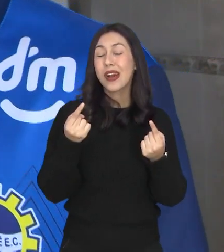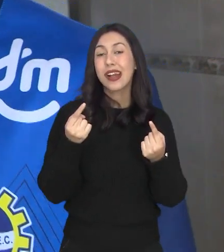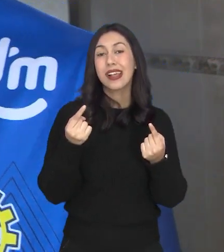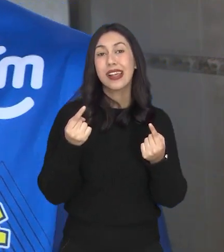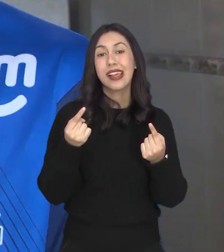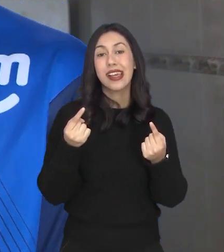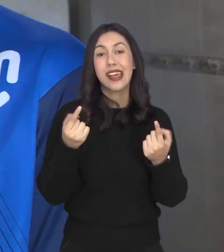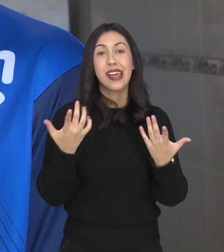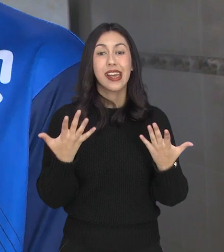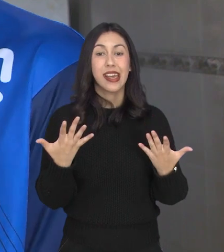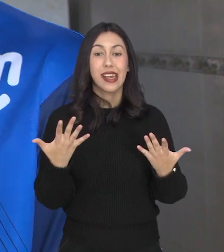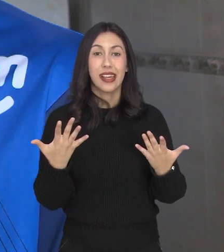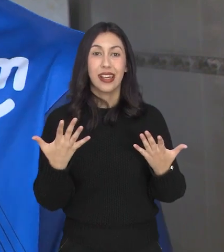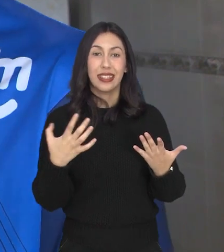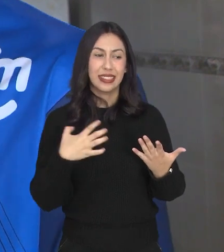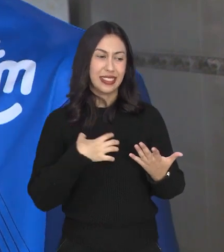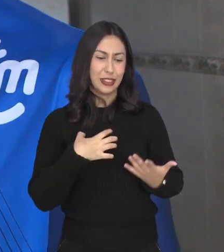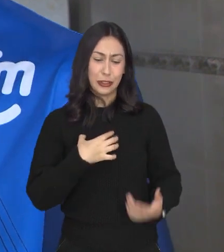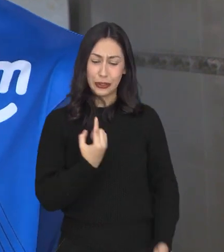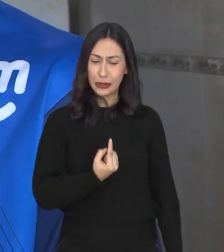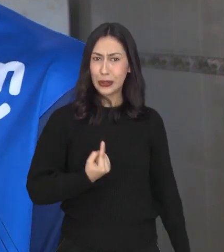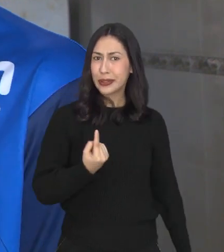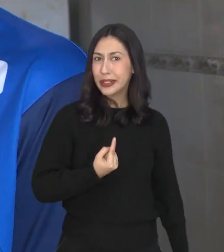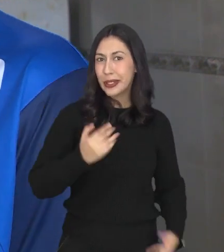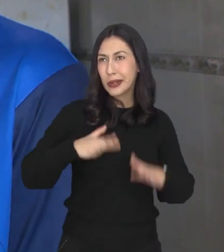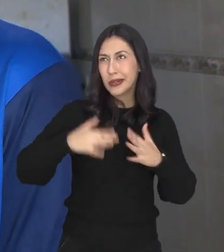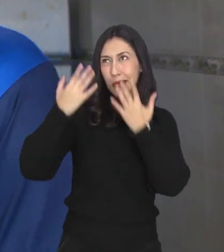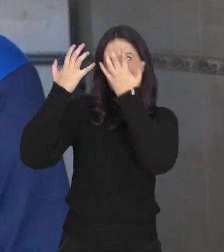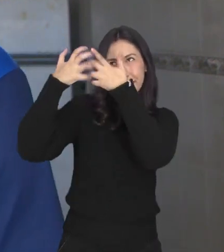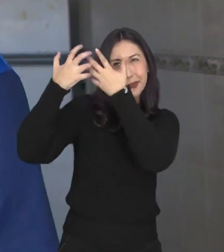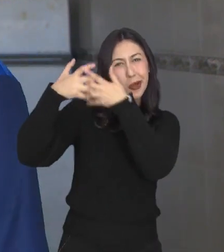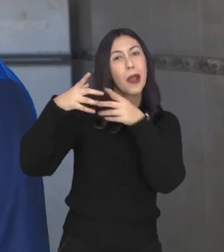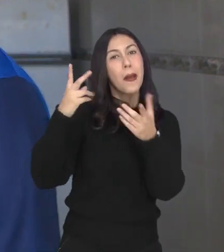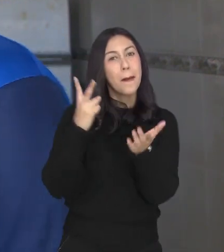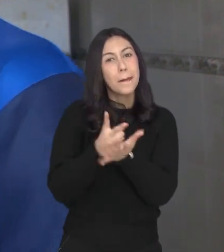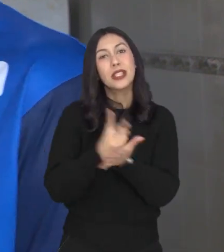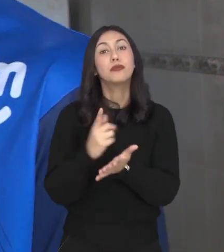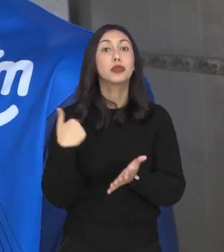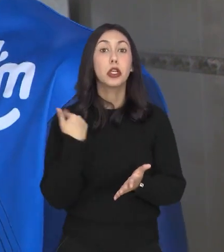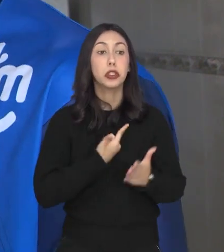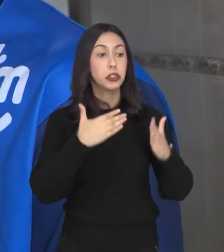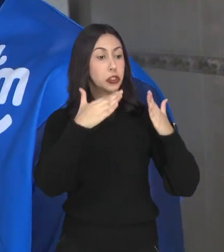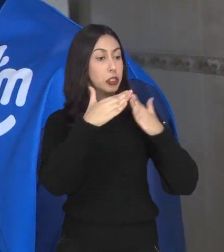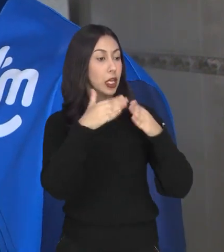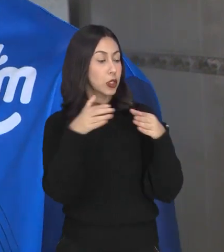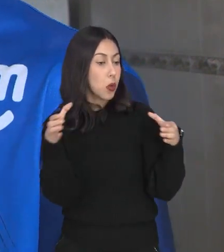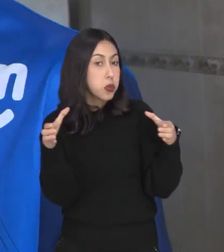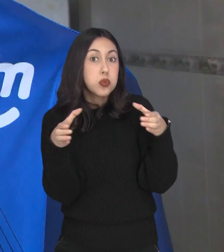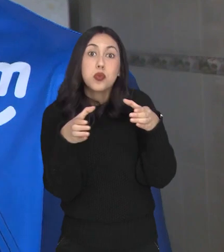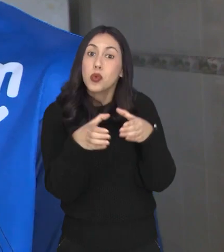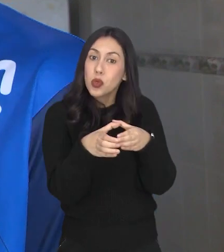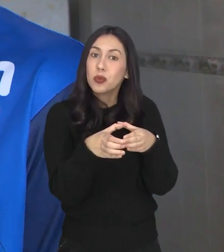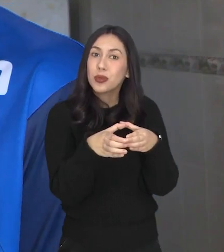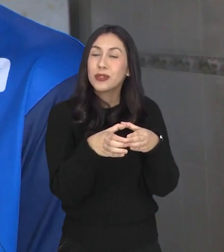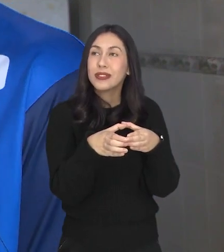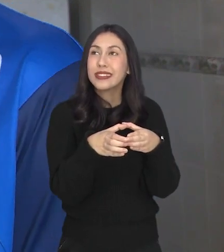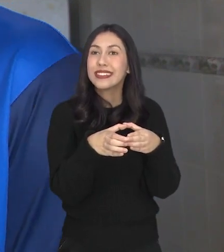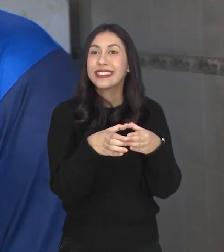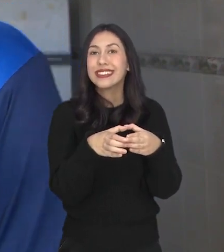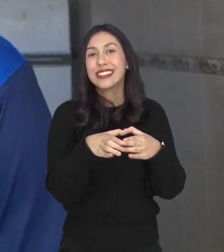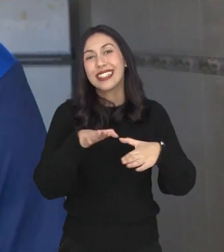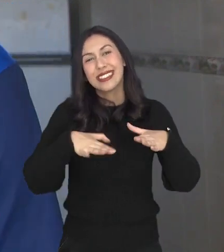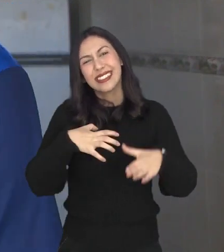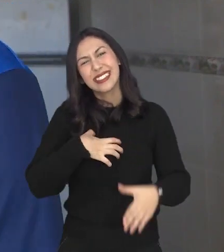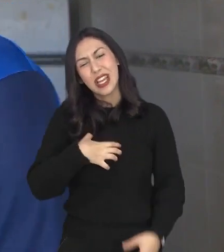eu acho que o jogador ele é muito só, né, com os pensamentos e tal, por mais que tenha bastante gente junto com a gente morando na